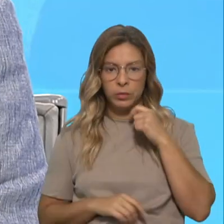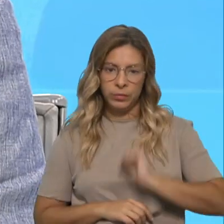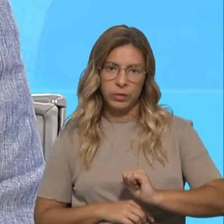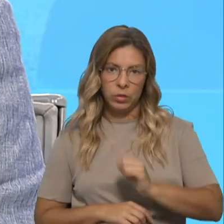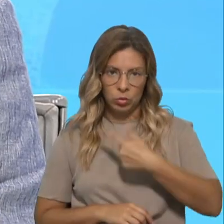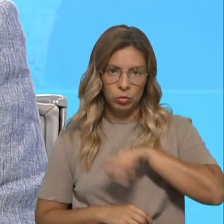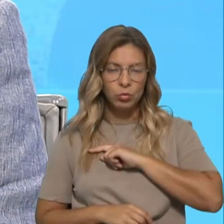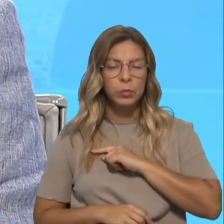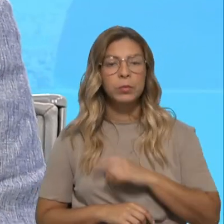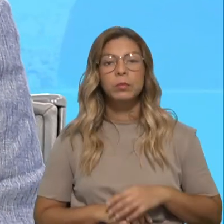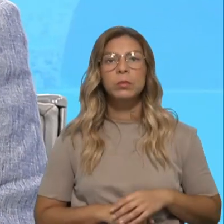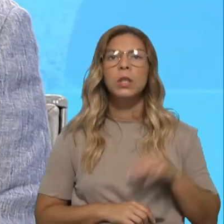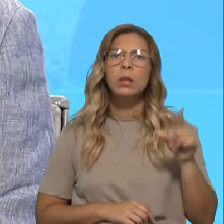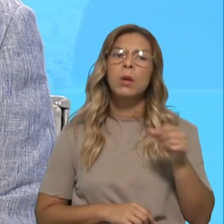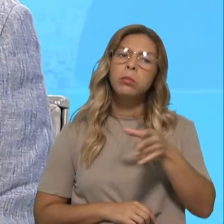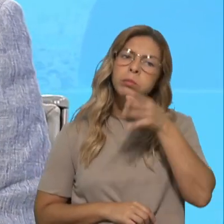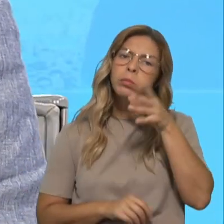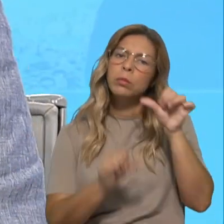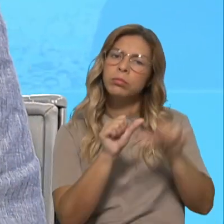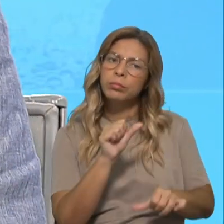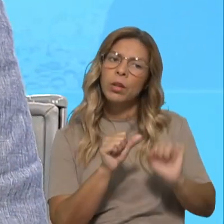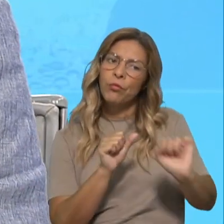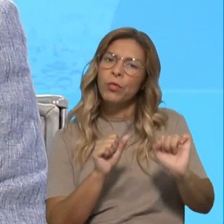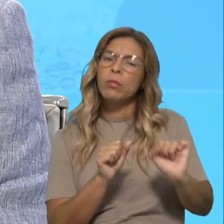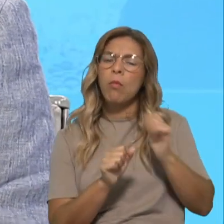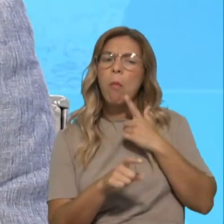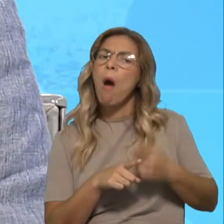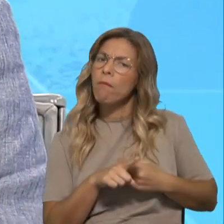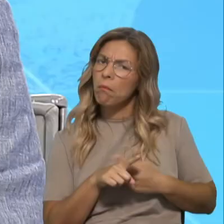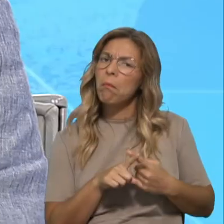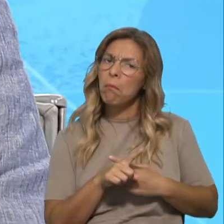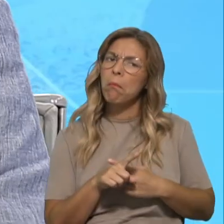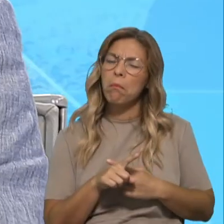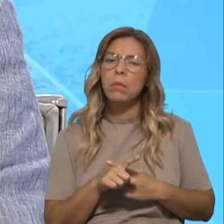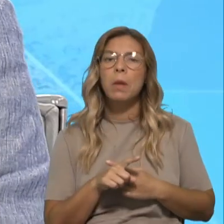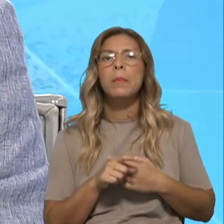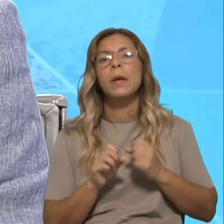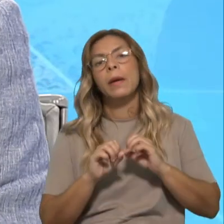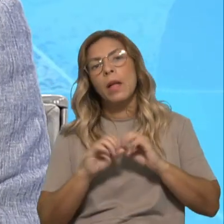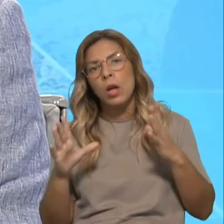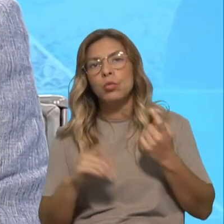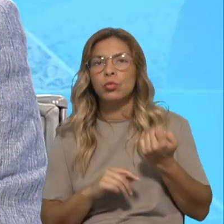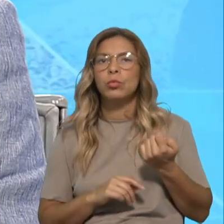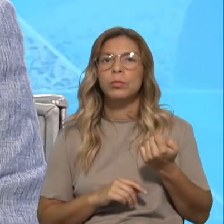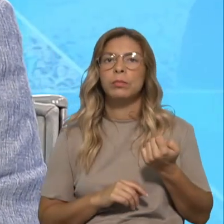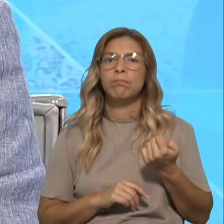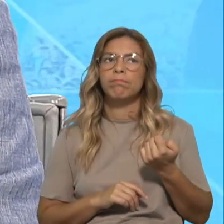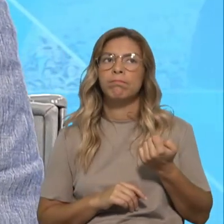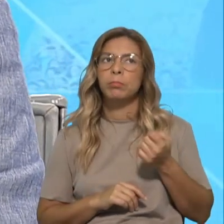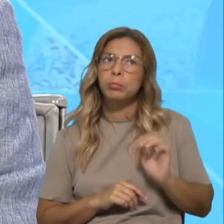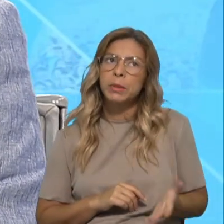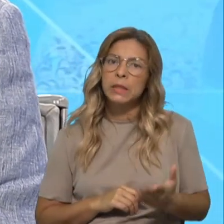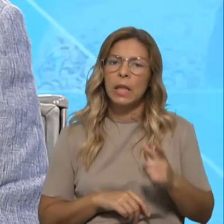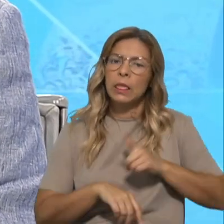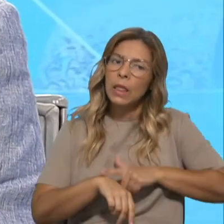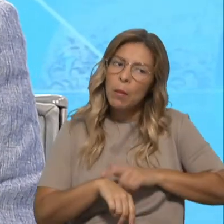E as intervenções dele têm sido muito apreciadas. Não é? É evidente que precisa de ganhar tempo